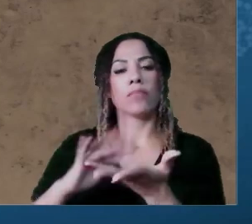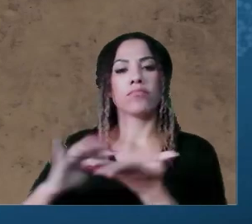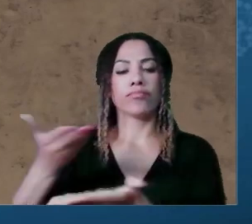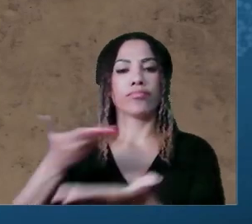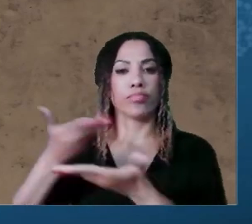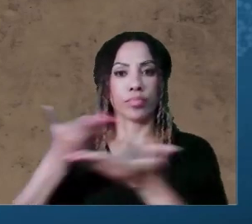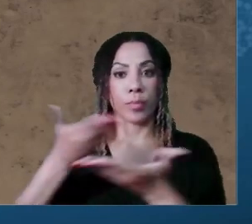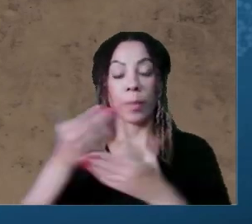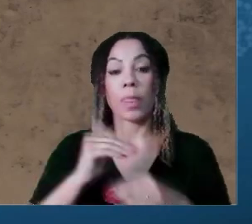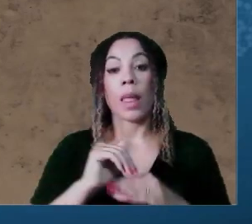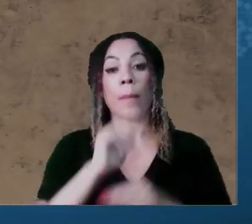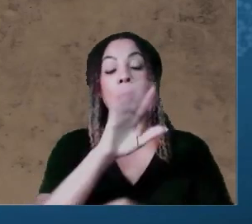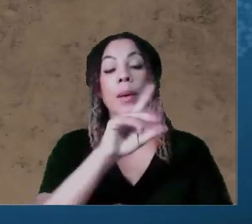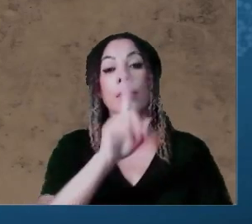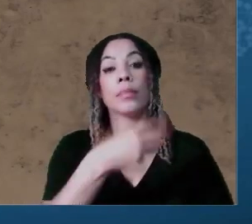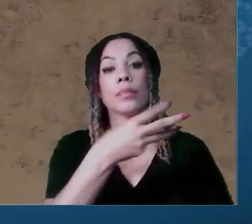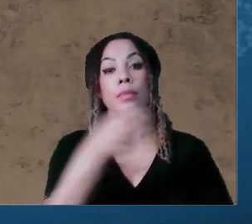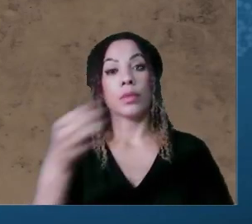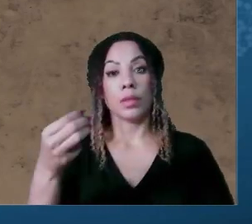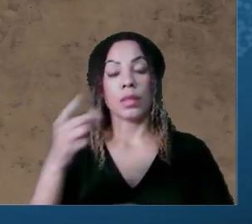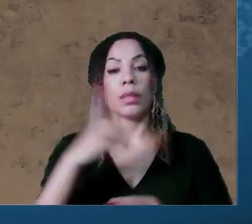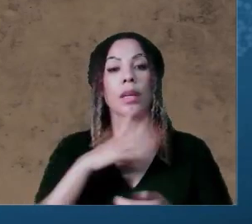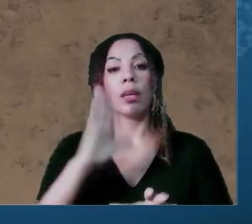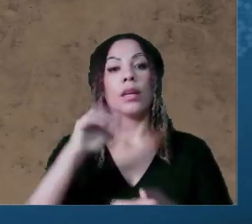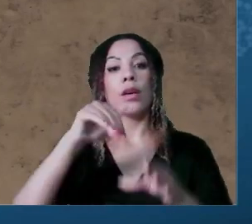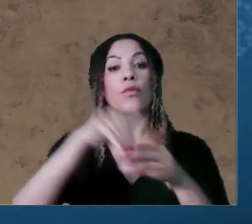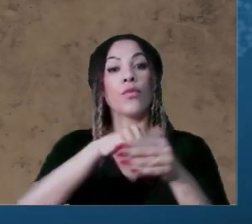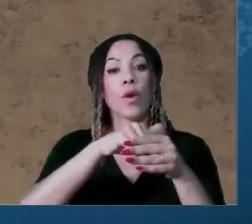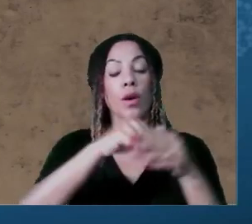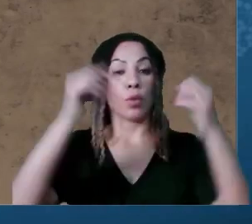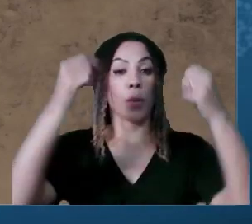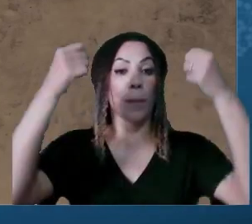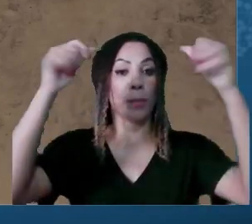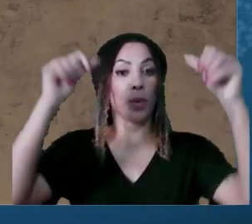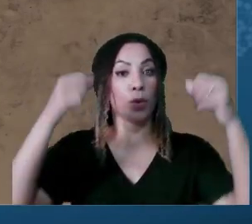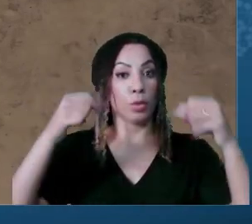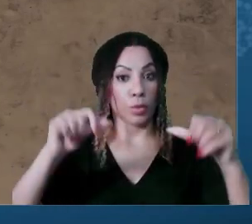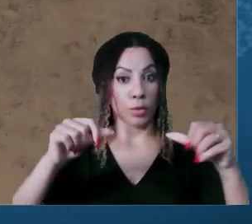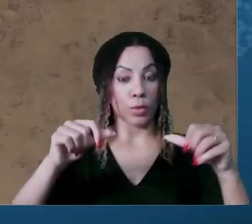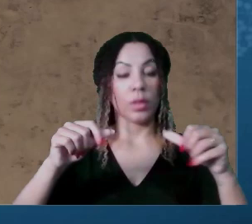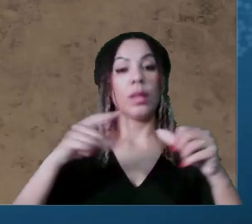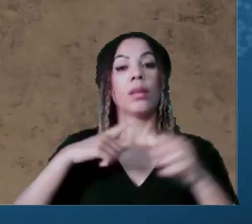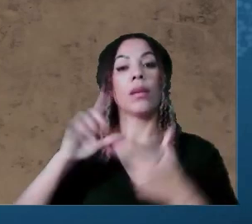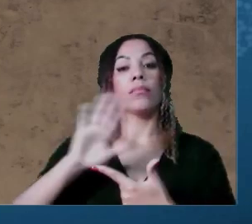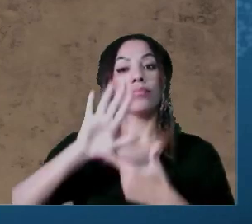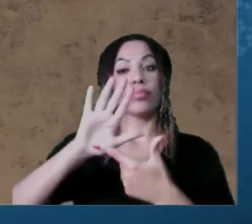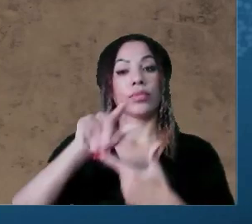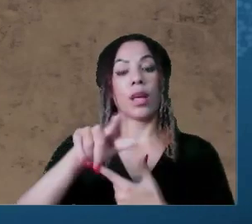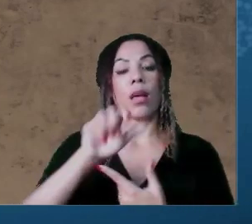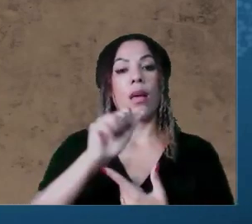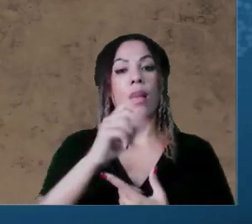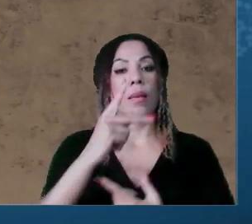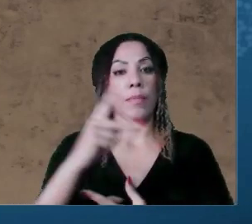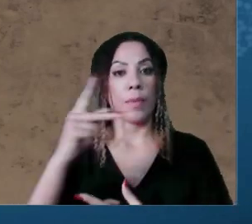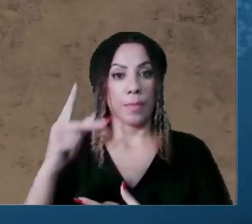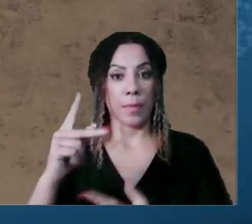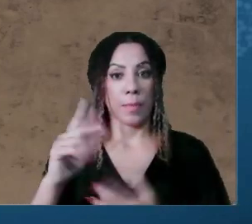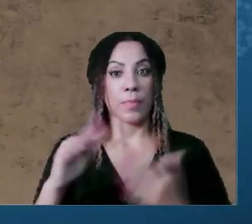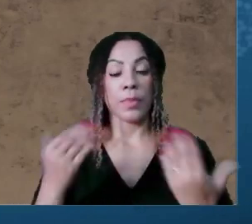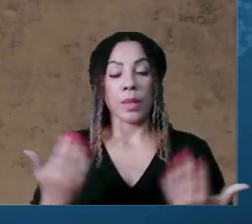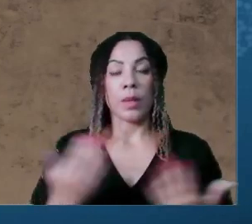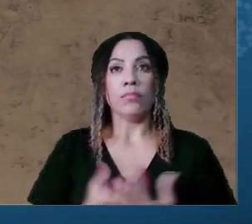1.300 votos nos pôsteres em exibição no aplicativo. Então, assim,